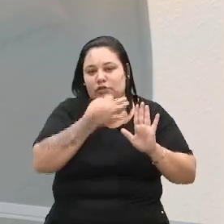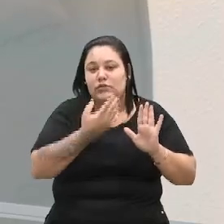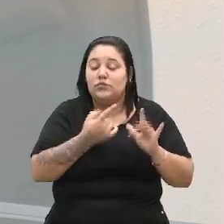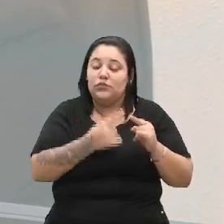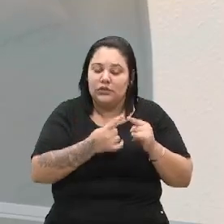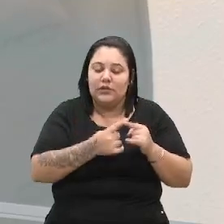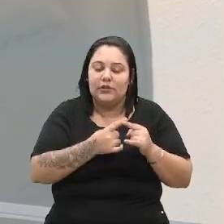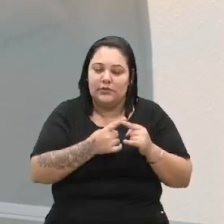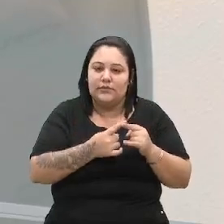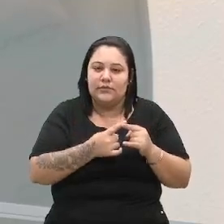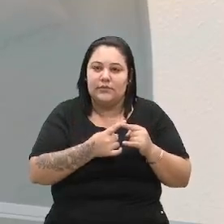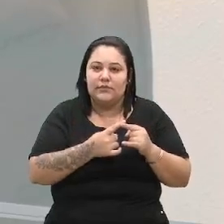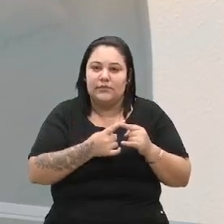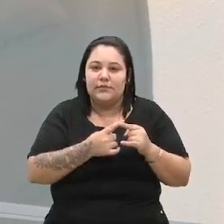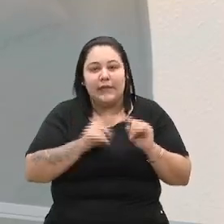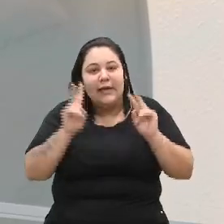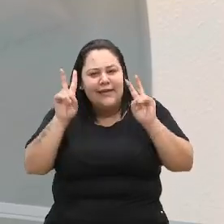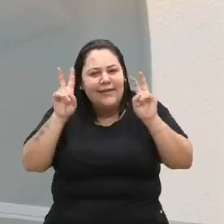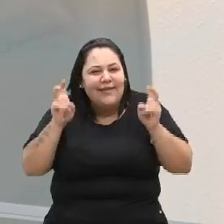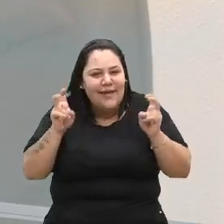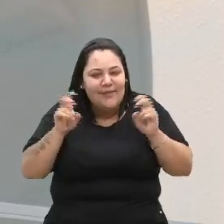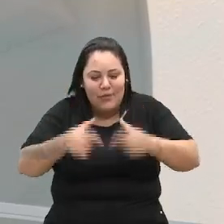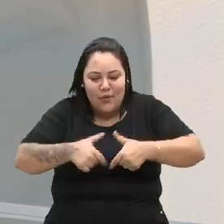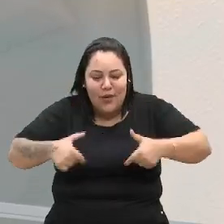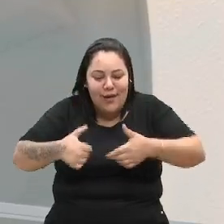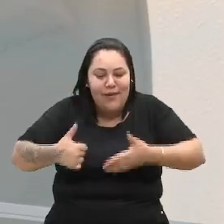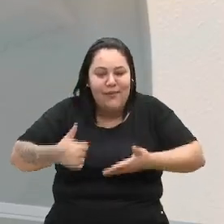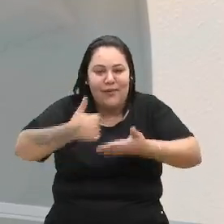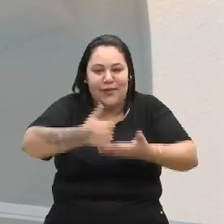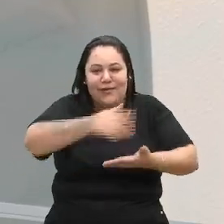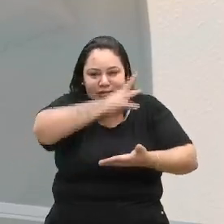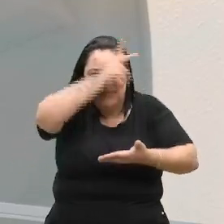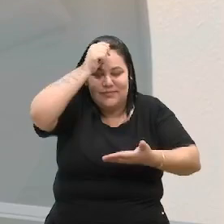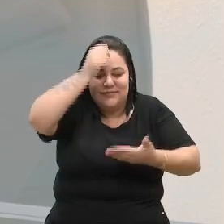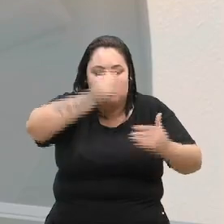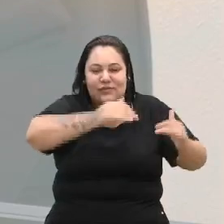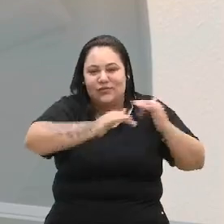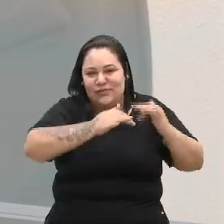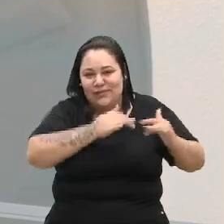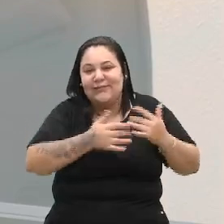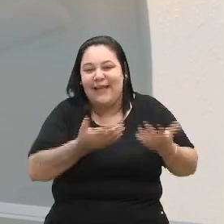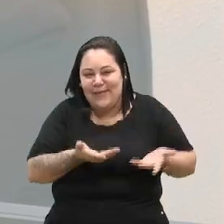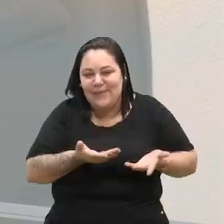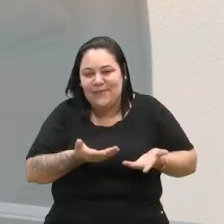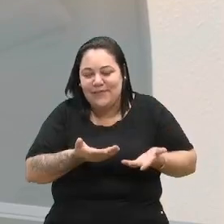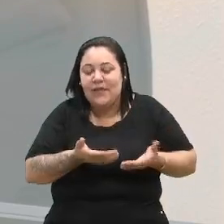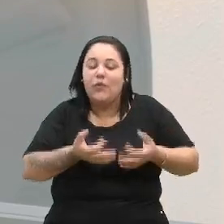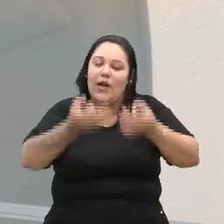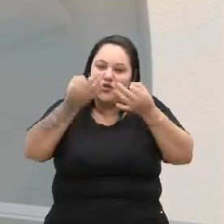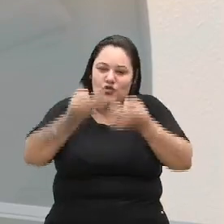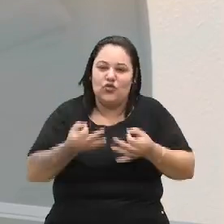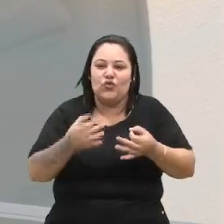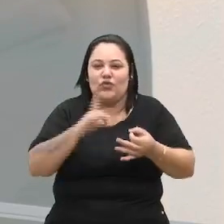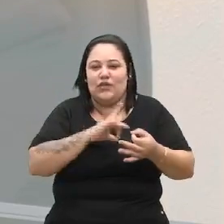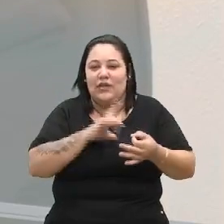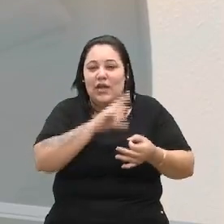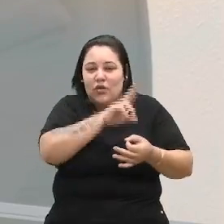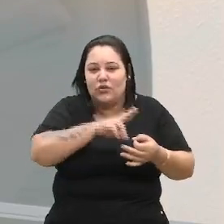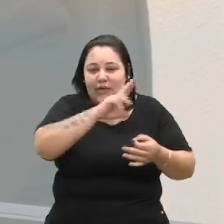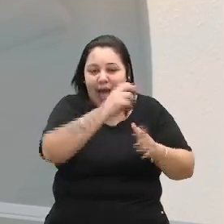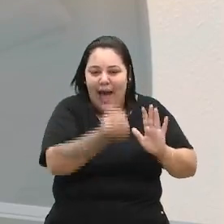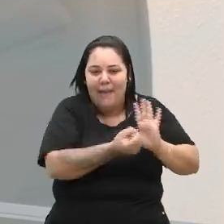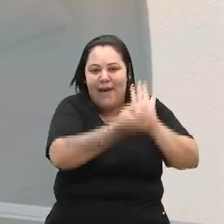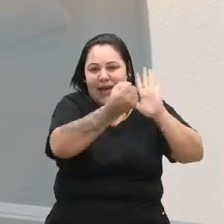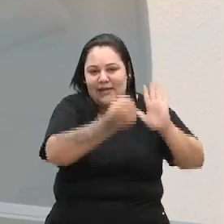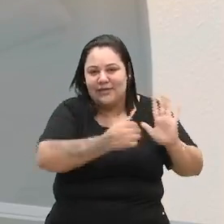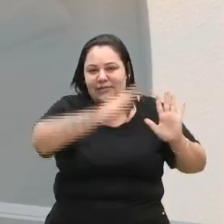não, está sendo, entre aspas, patrocinador aqui, um parceiro desse movimento, e aí é mais do que justo, né, utilizar essa marca do